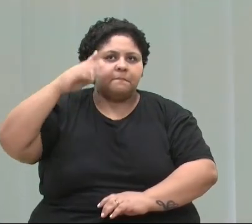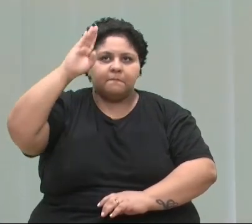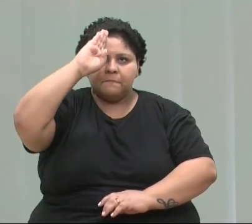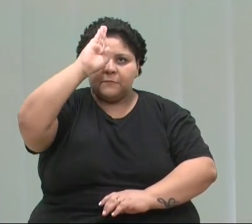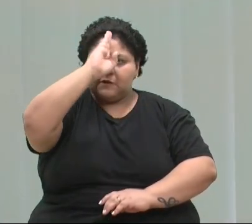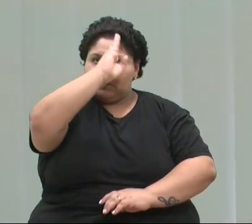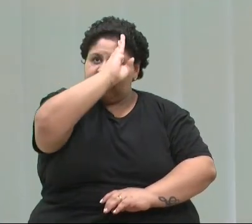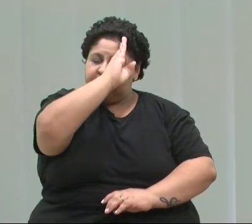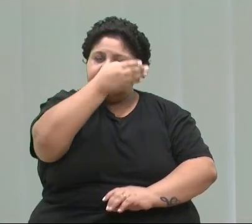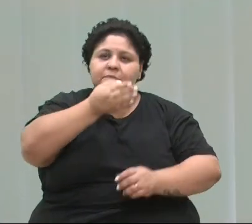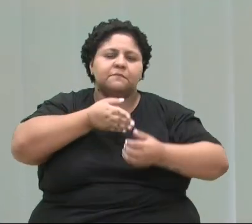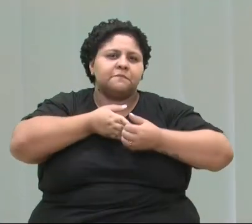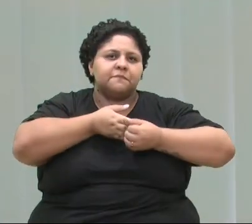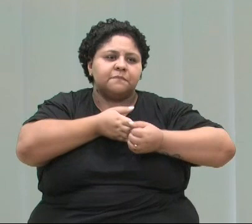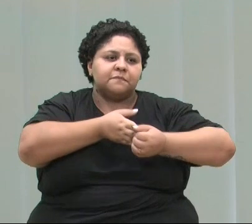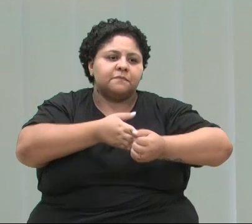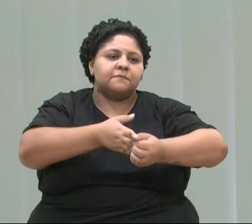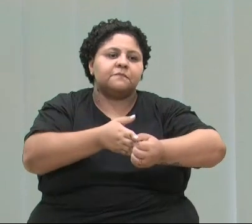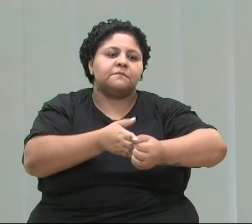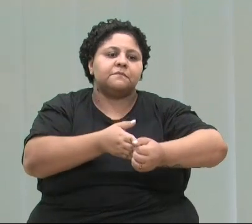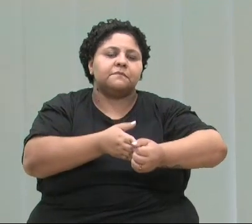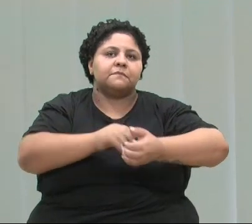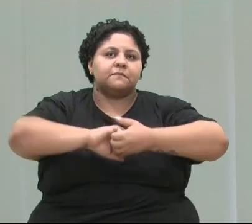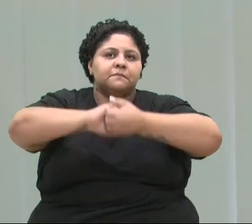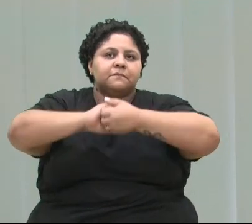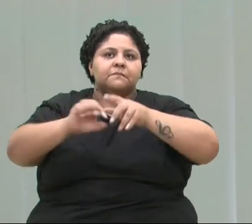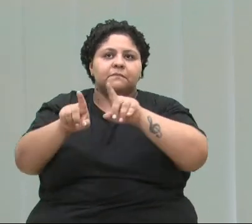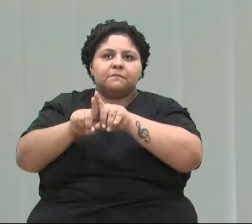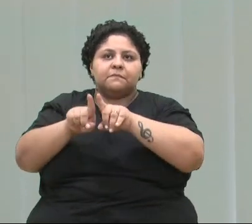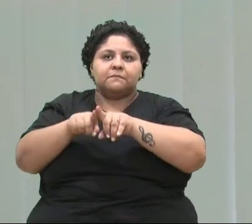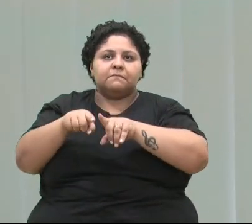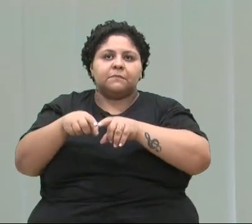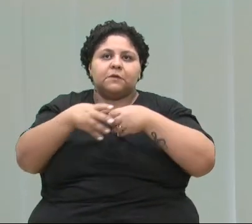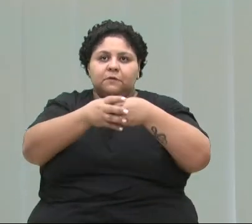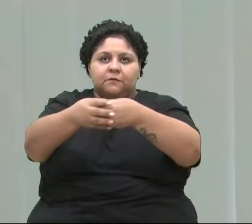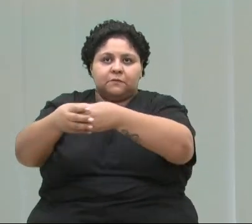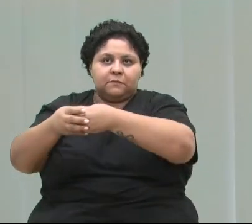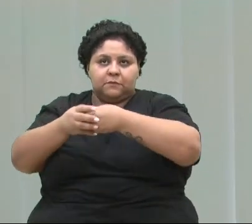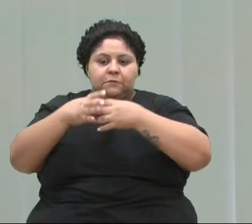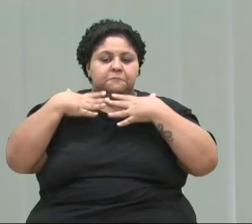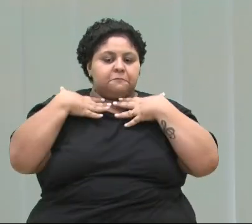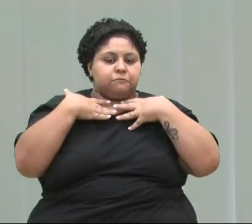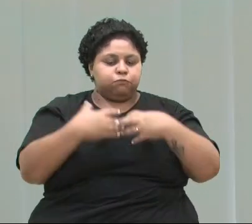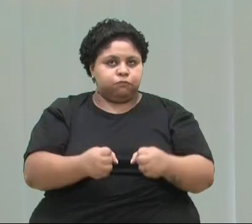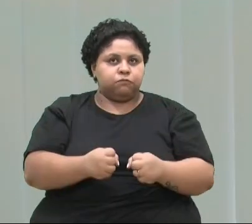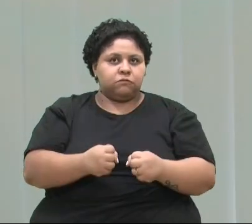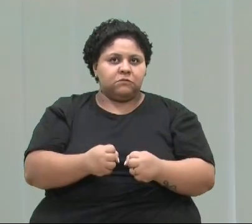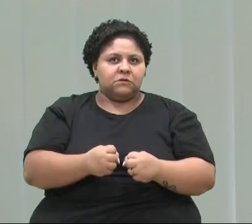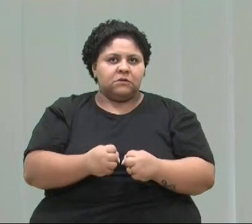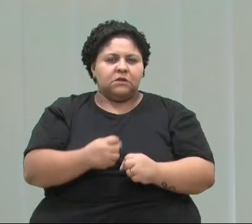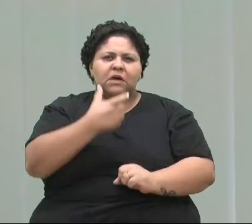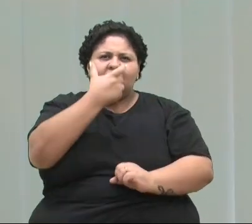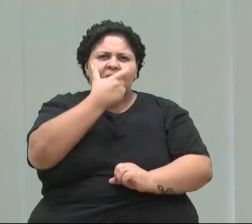aqui acompanhando. Saudar também a nossa equipe da secretaria. Acho que não está.